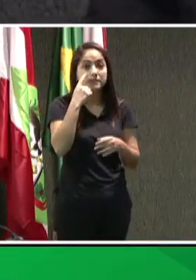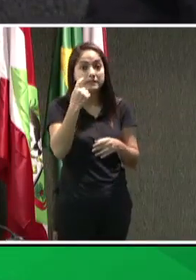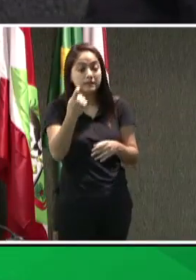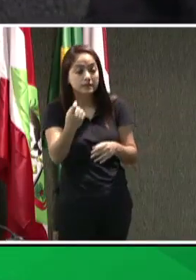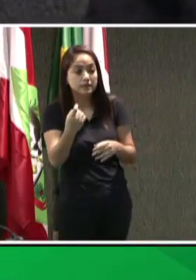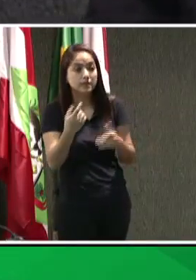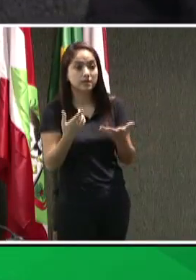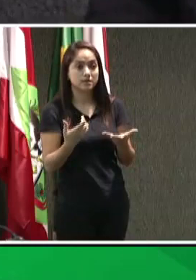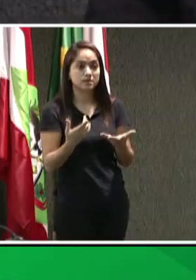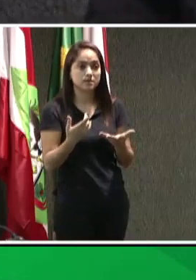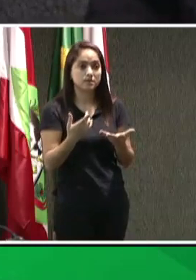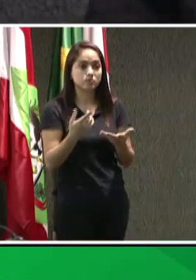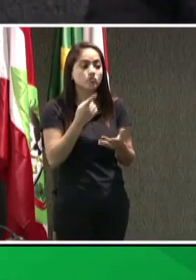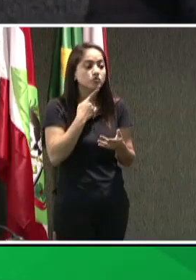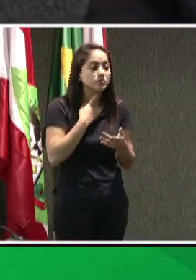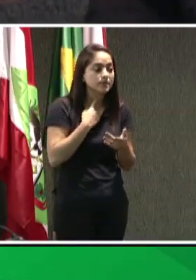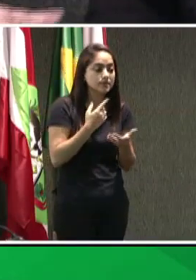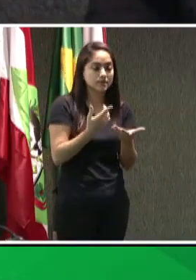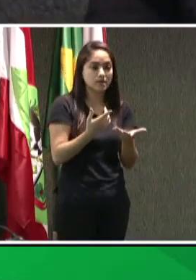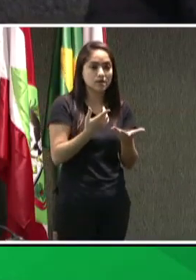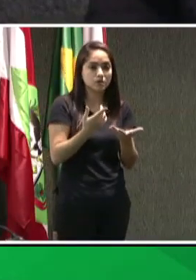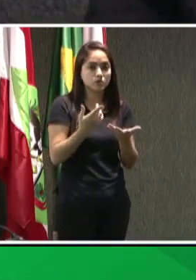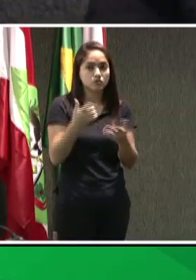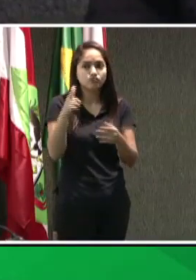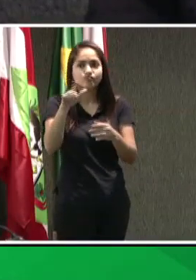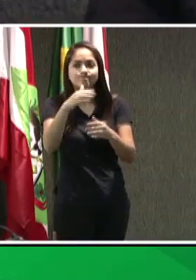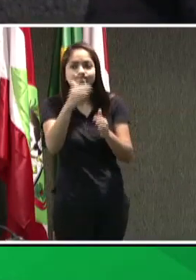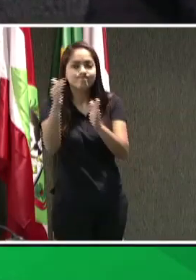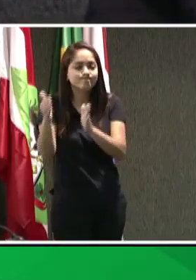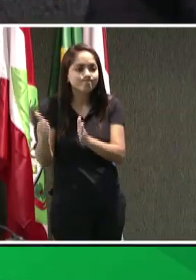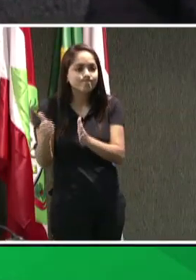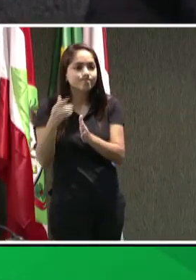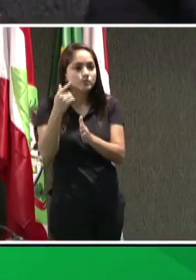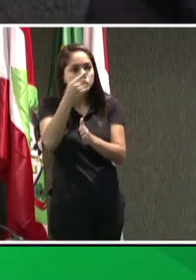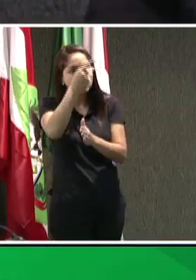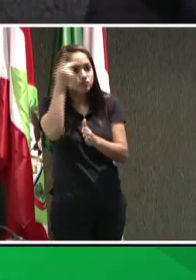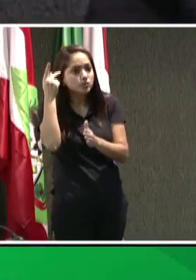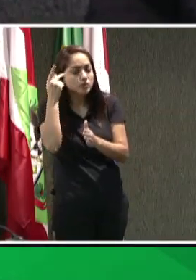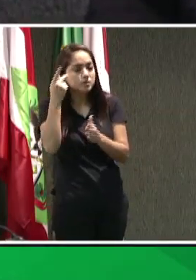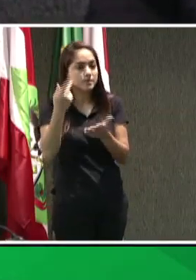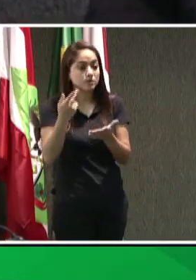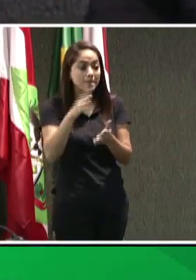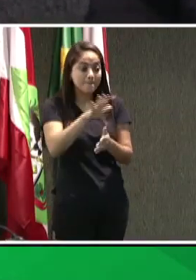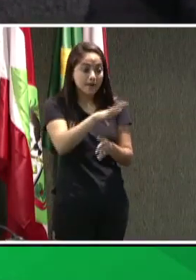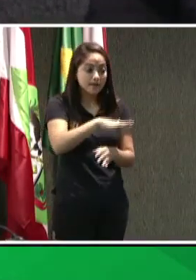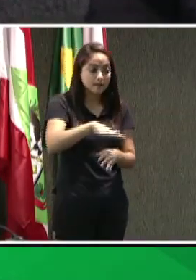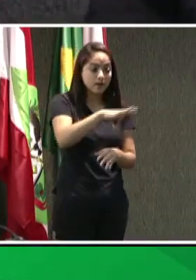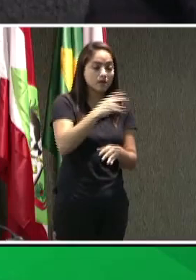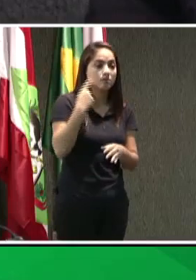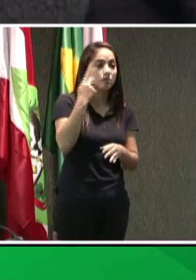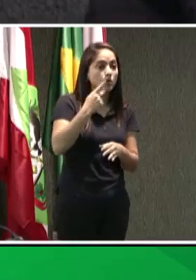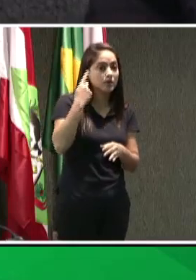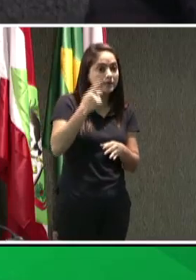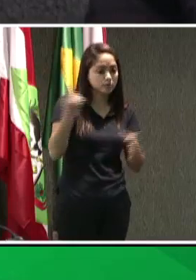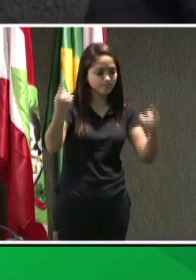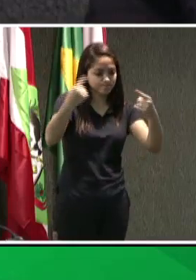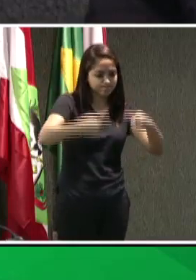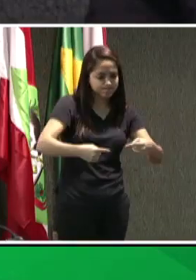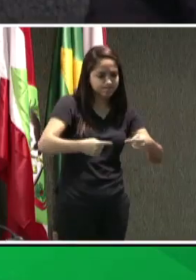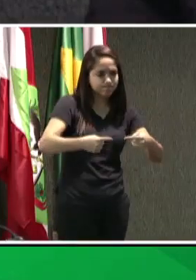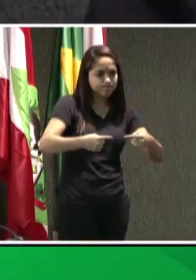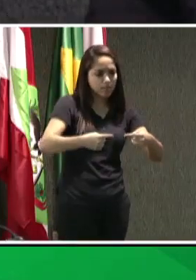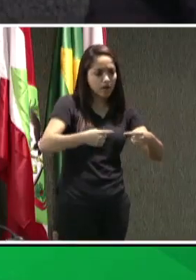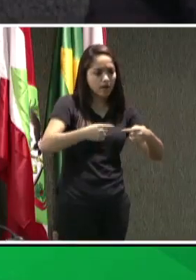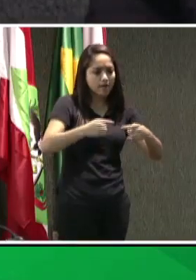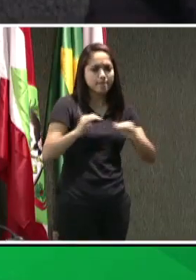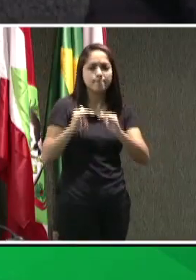interesses e os nossos desejos, tem o dos outros, né? Então, na política, é uma disputa de poder. De